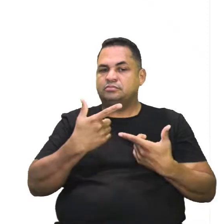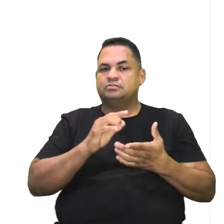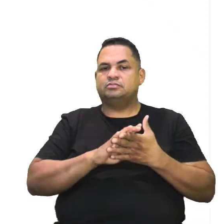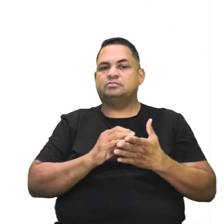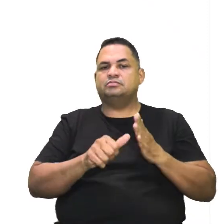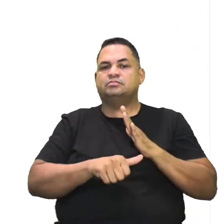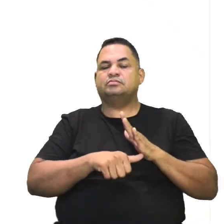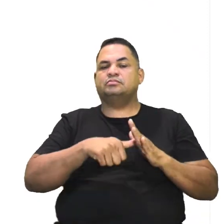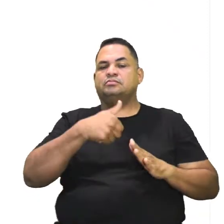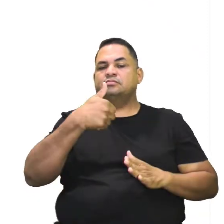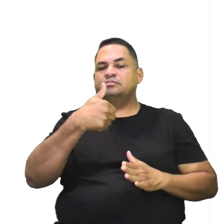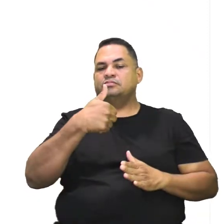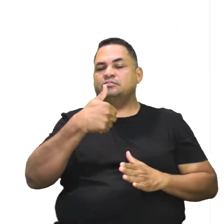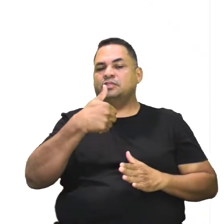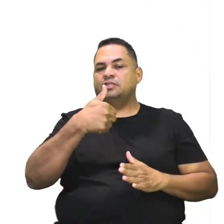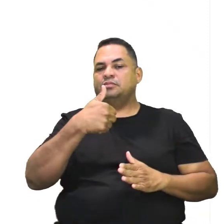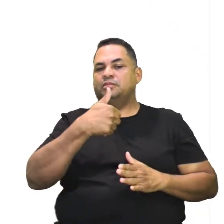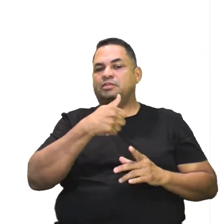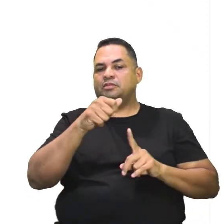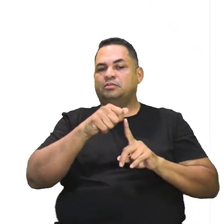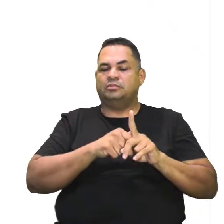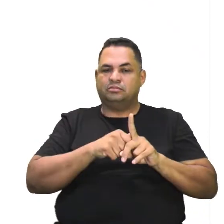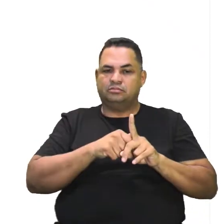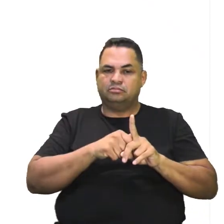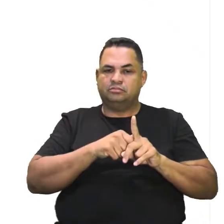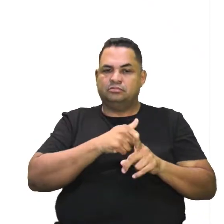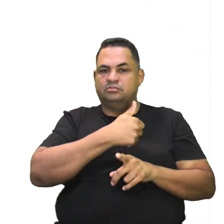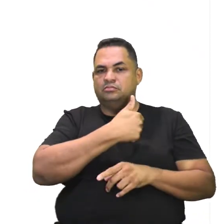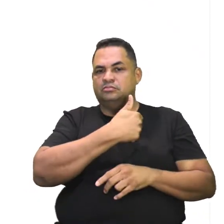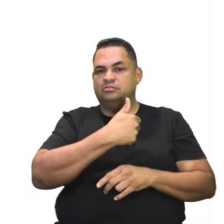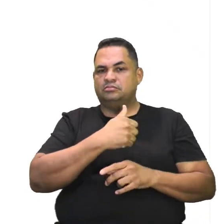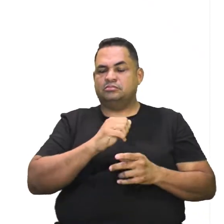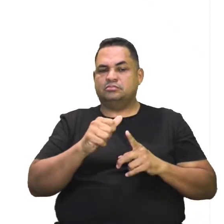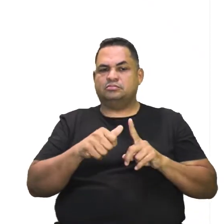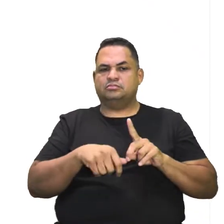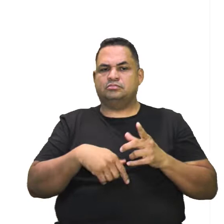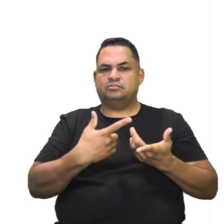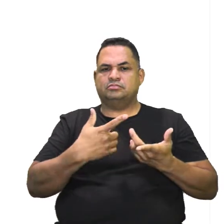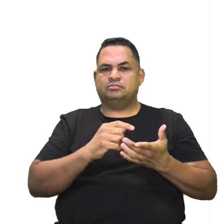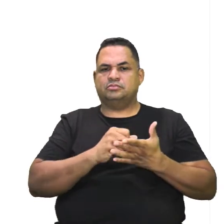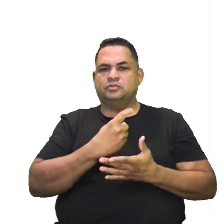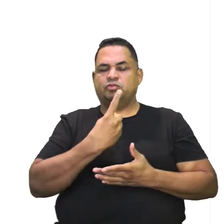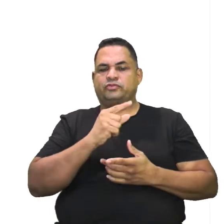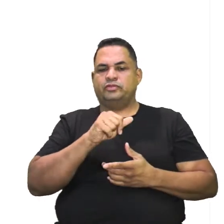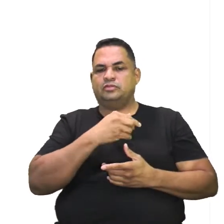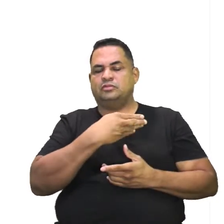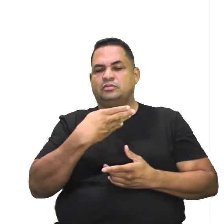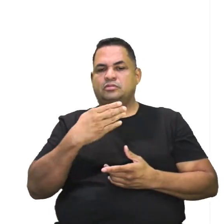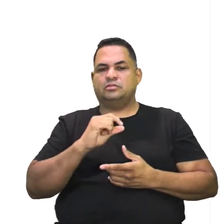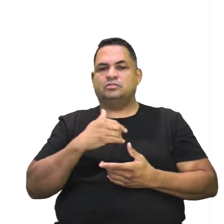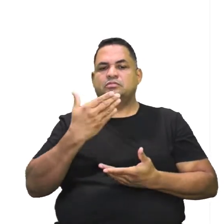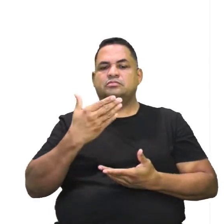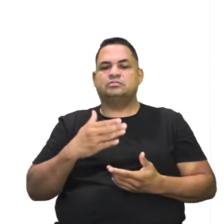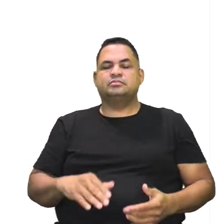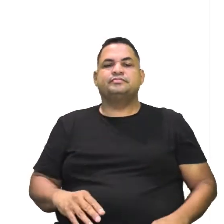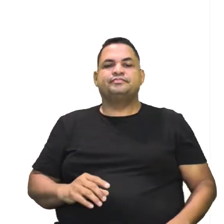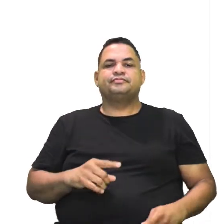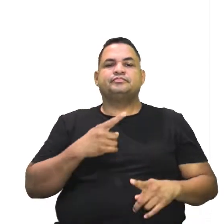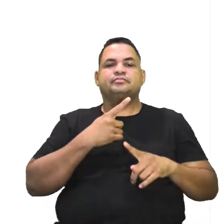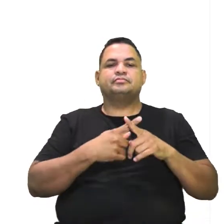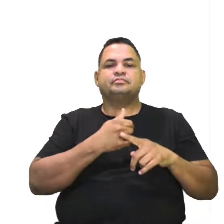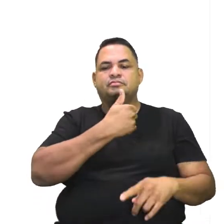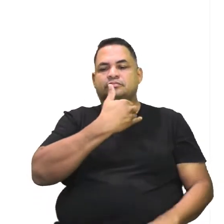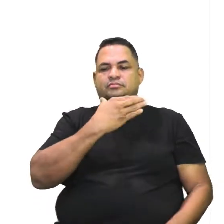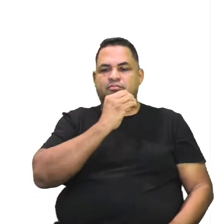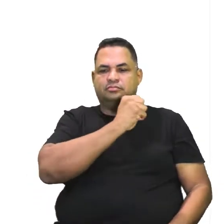mês, eu vou ter lá 10 mil vezes 1,4 elevado a 1. 1,4 elevado a 1 é 1,4. Vezes